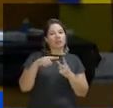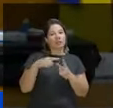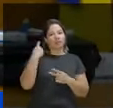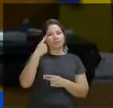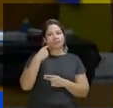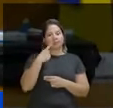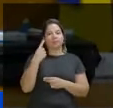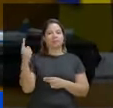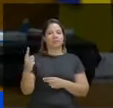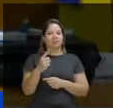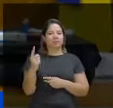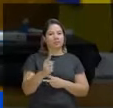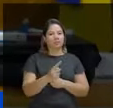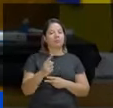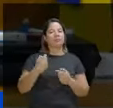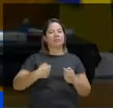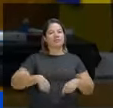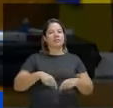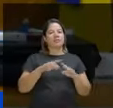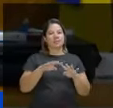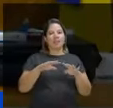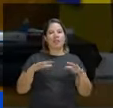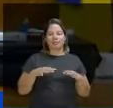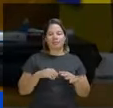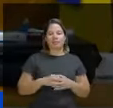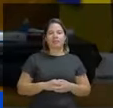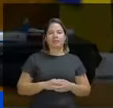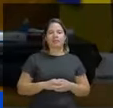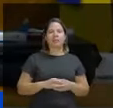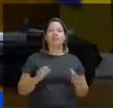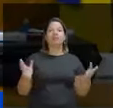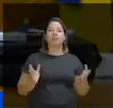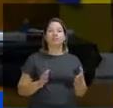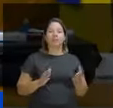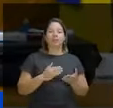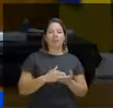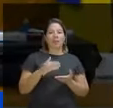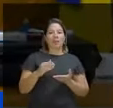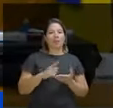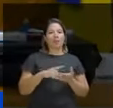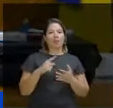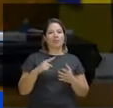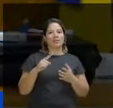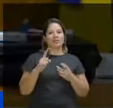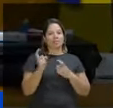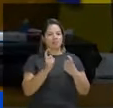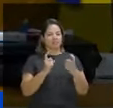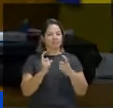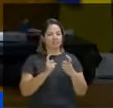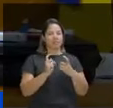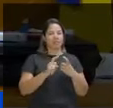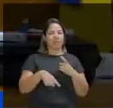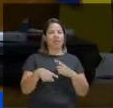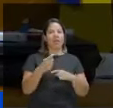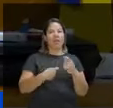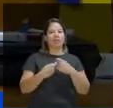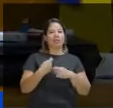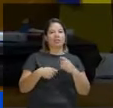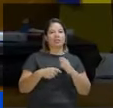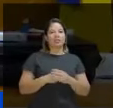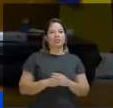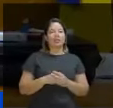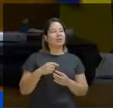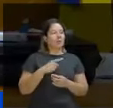sessão administrativa ordinária. Suas excelências. Mas eu declaro aberta a nossa sessão administrativa desta data, porque tem quórum